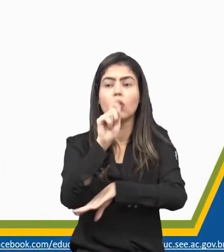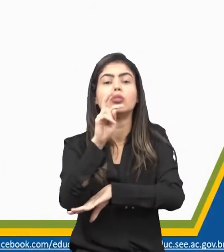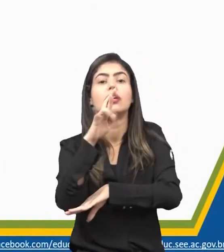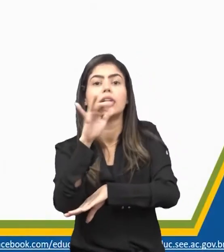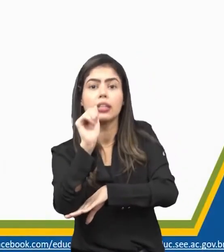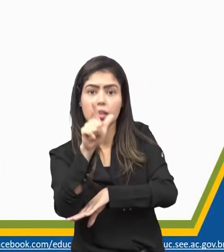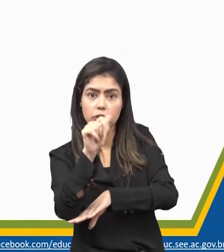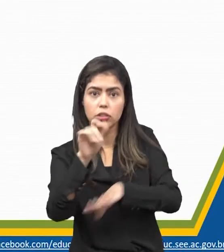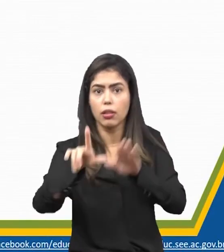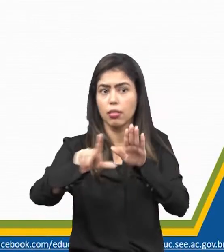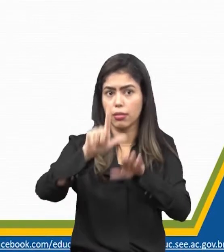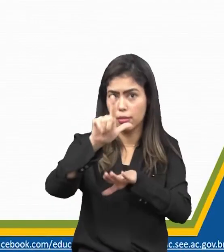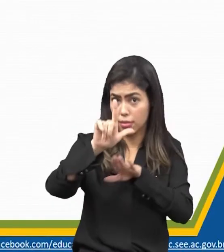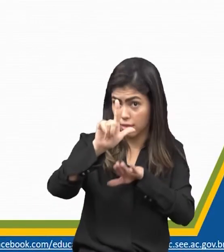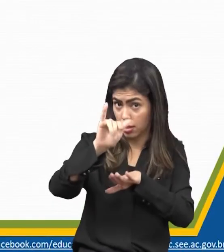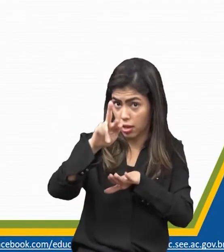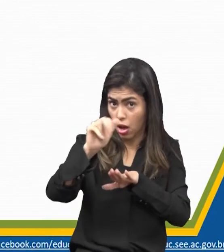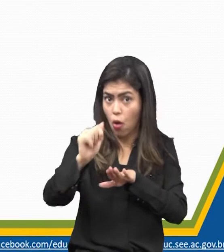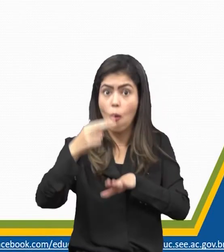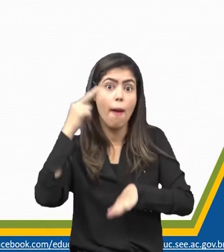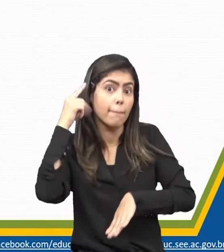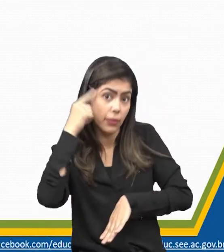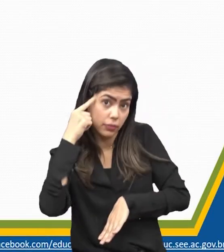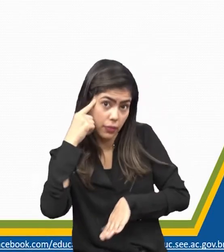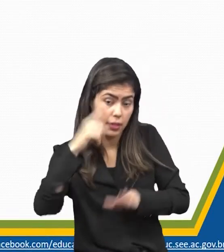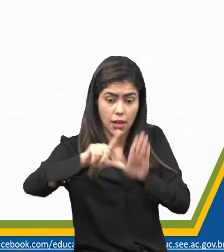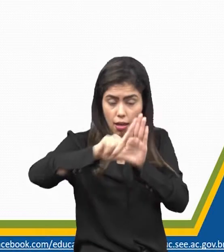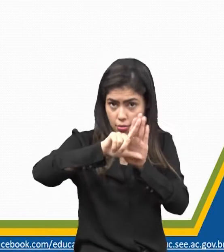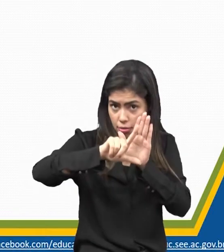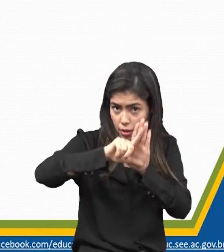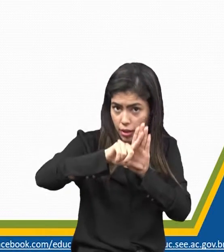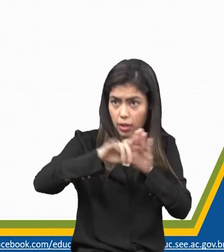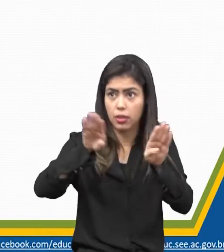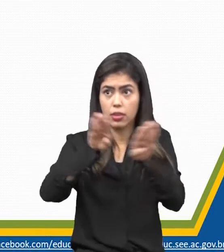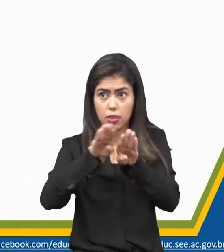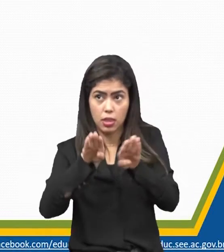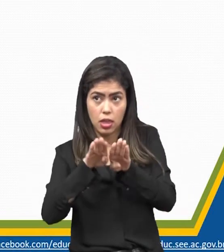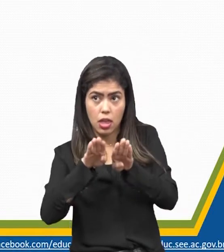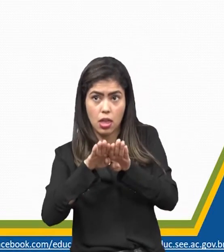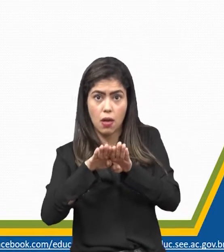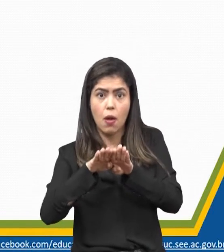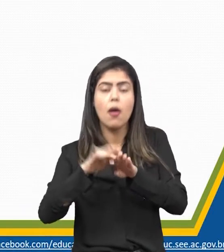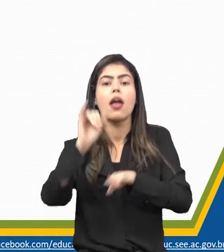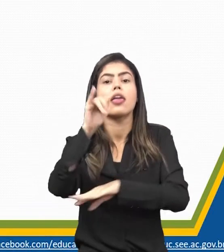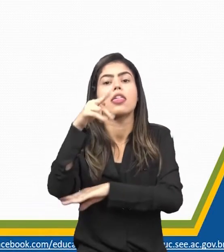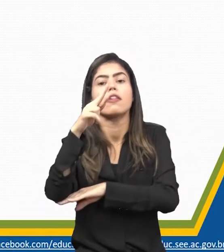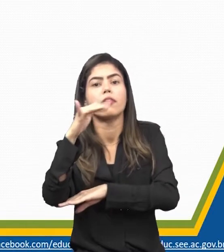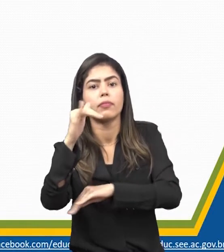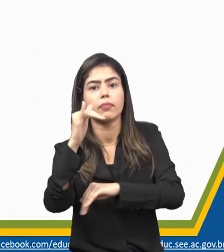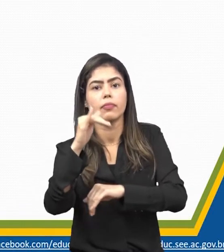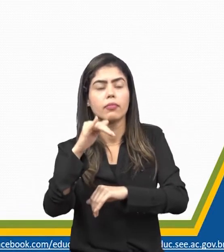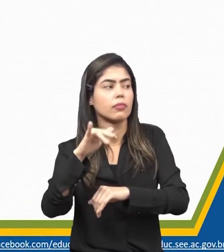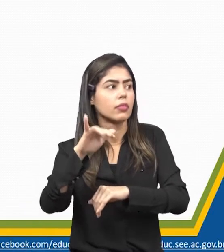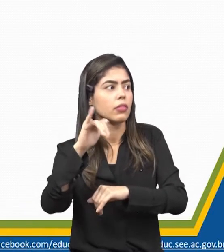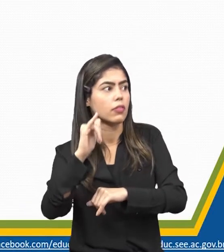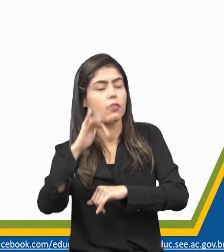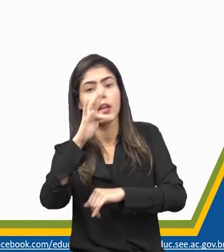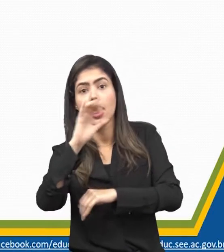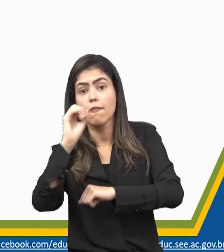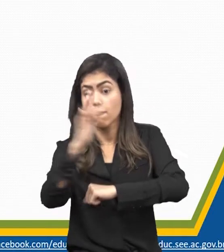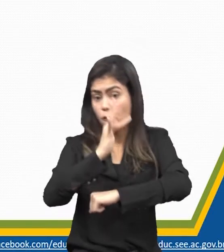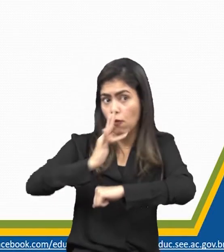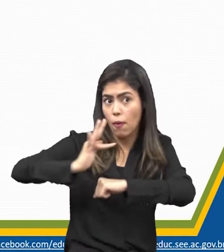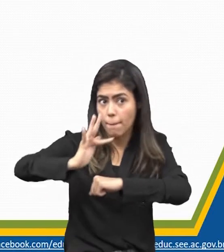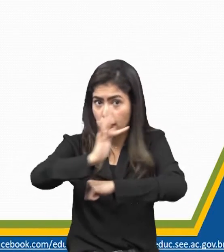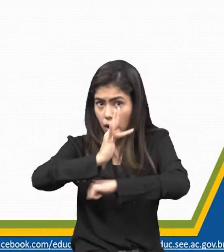autoridade legal, ela é racional, ela é impessoal, ela é informal, ela